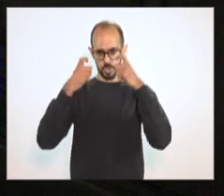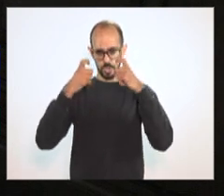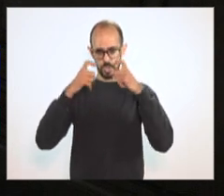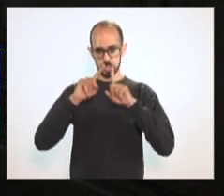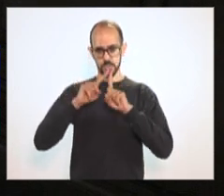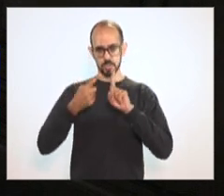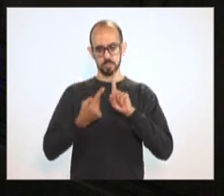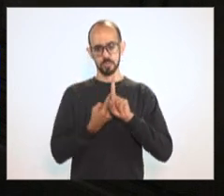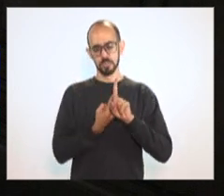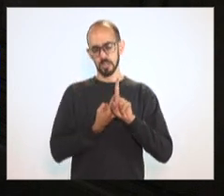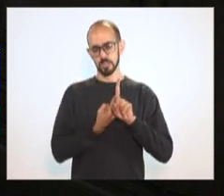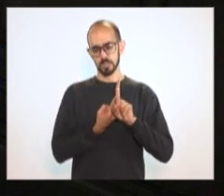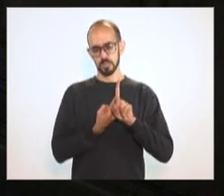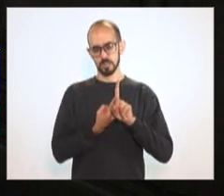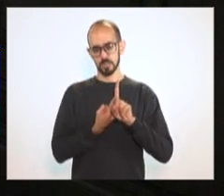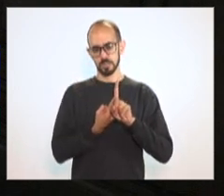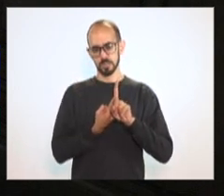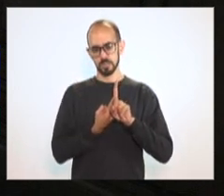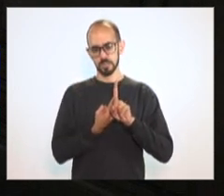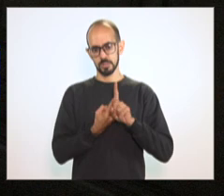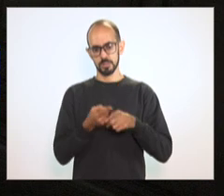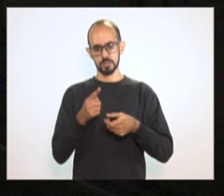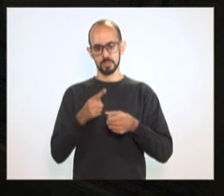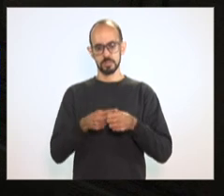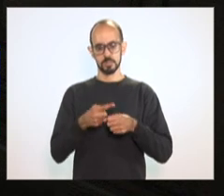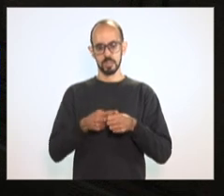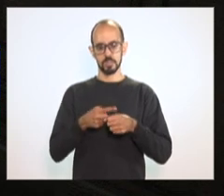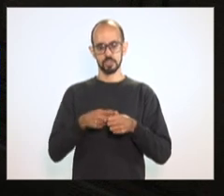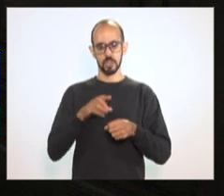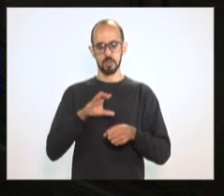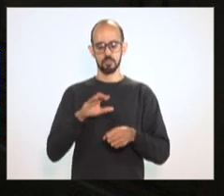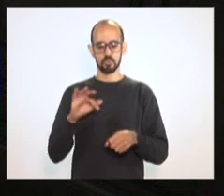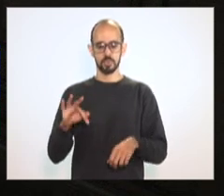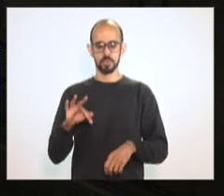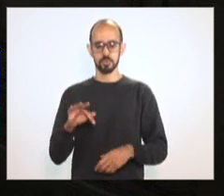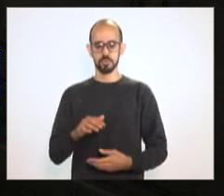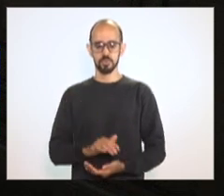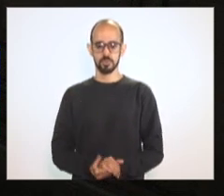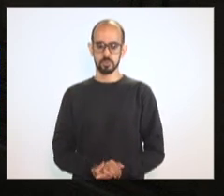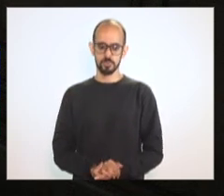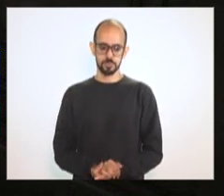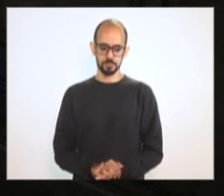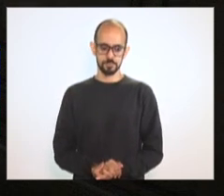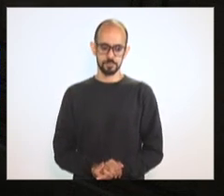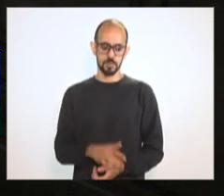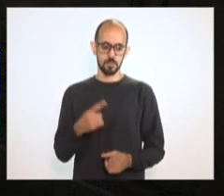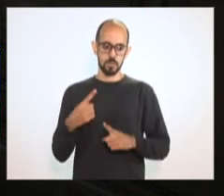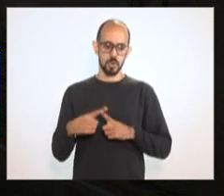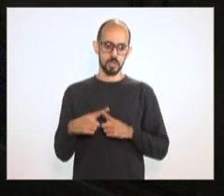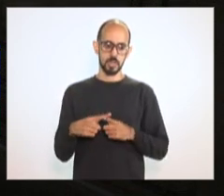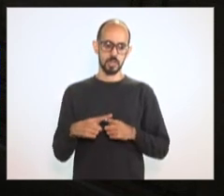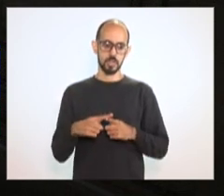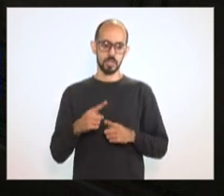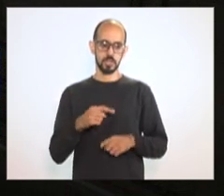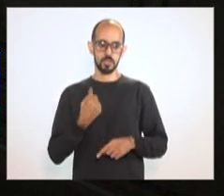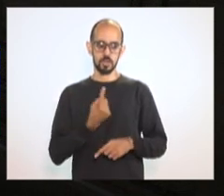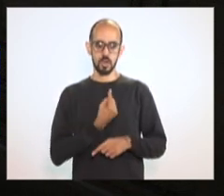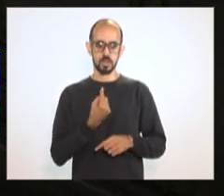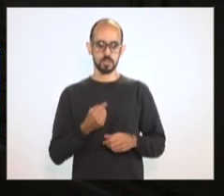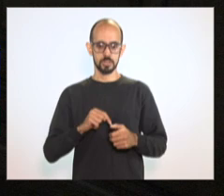obstétrica na cidade de Cabo Frio porque estávamos participando de uma